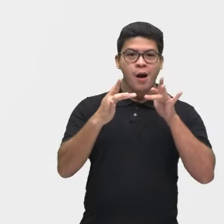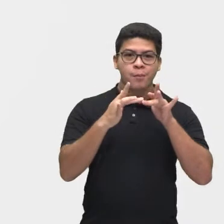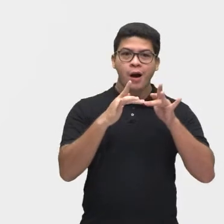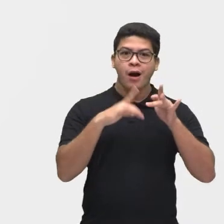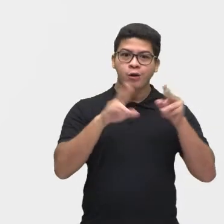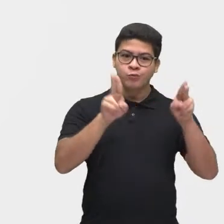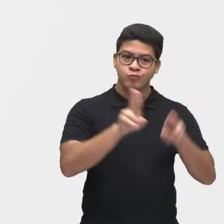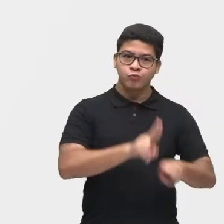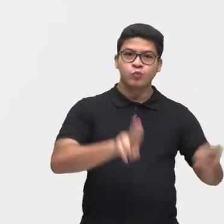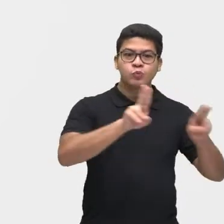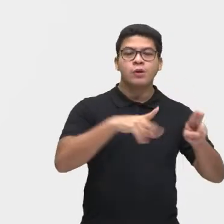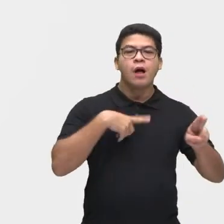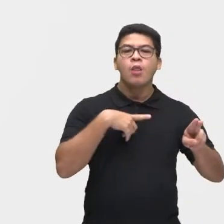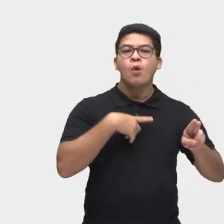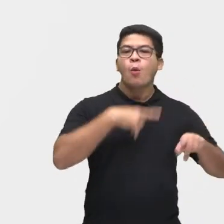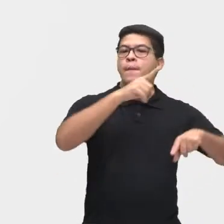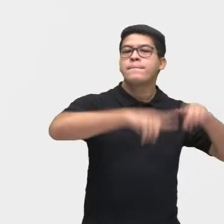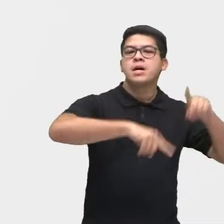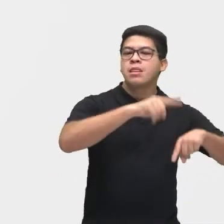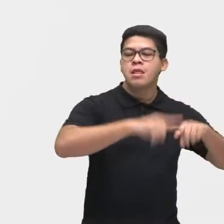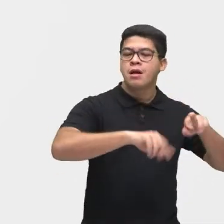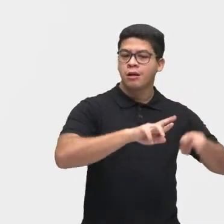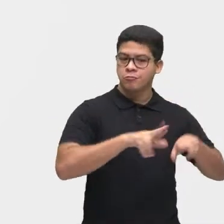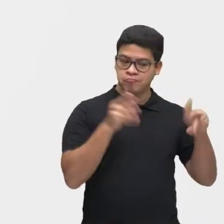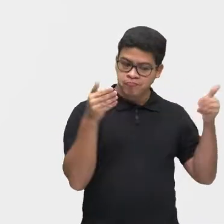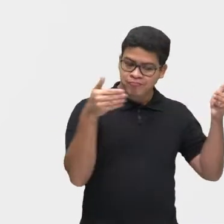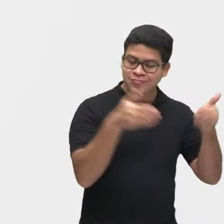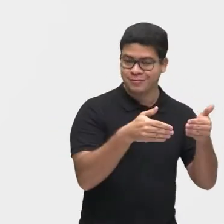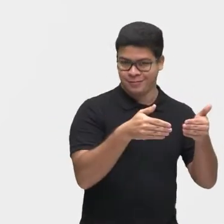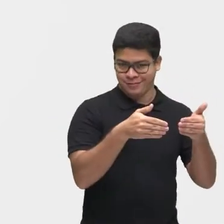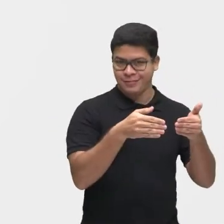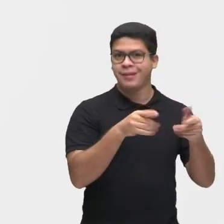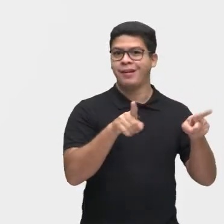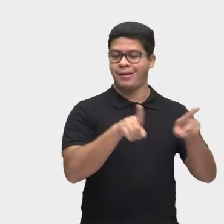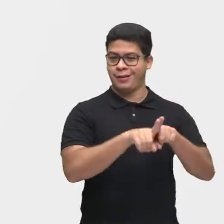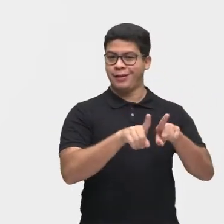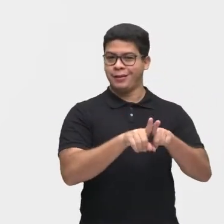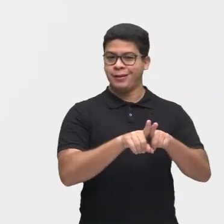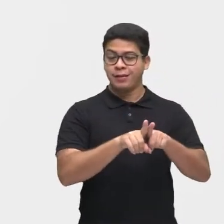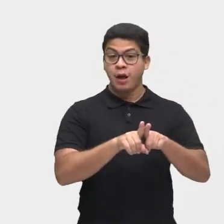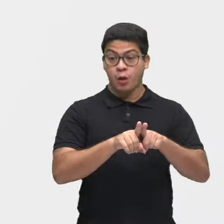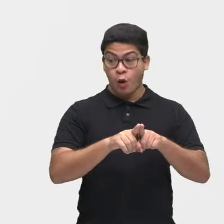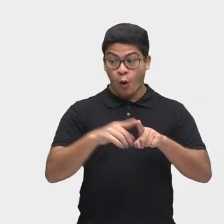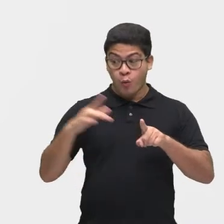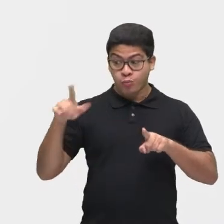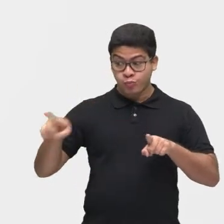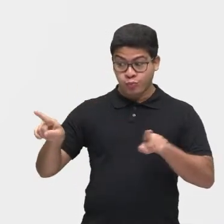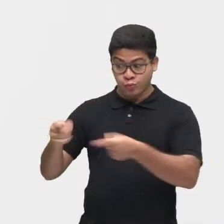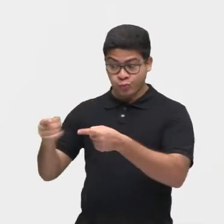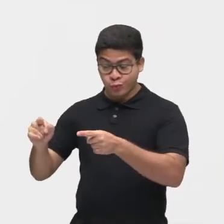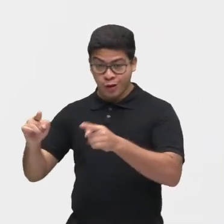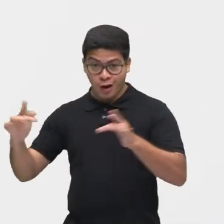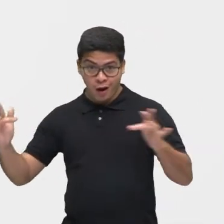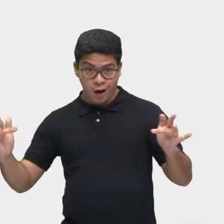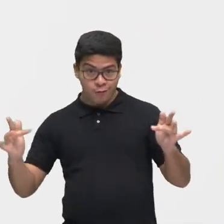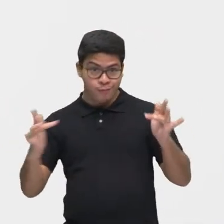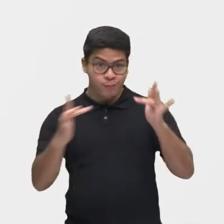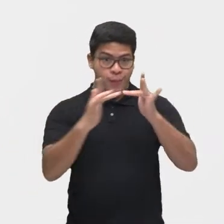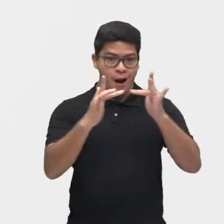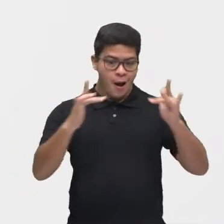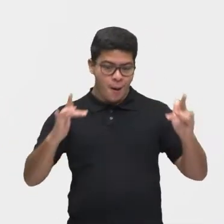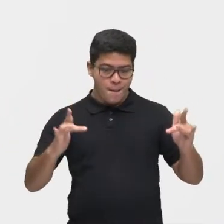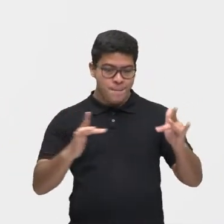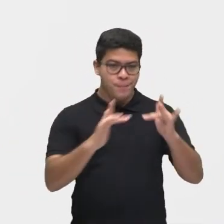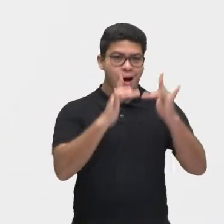uma coreografia, né? E aí, ó, no último ponto, vocês vão ver aí, ó, combinação de técnicas de movimentos. Então, existem